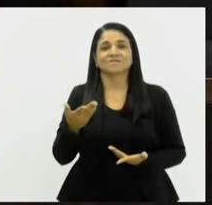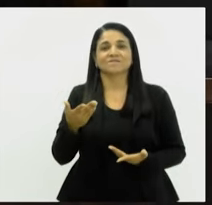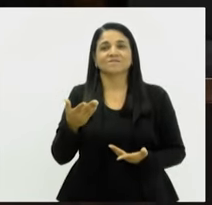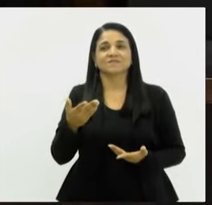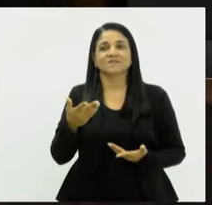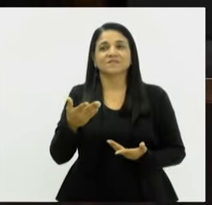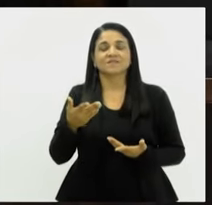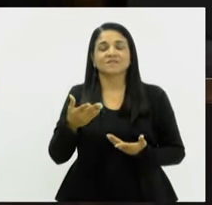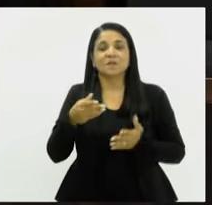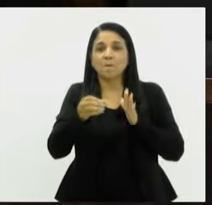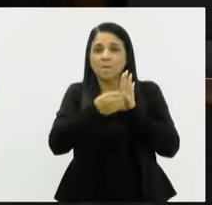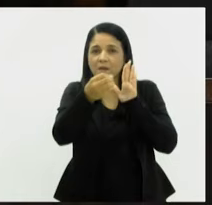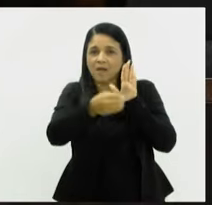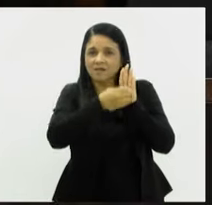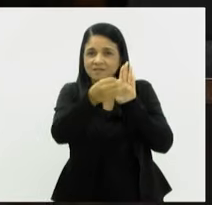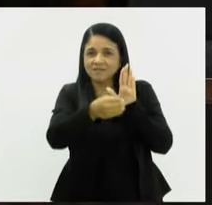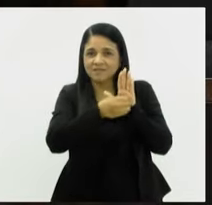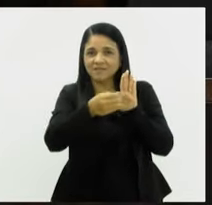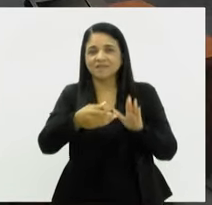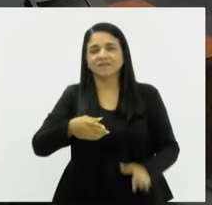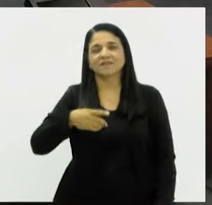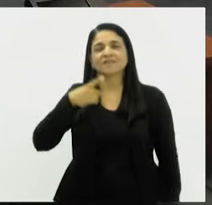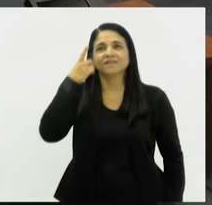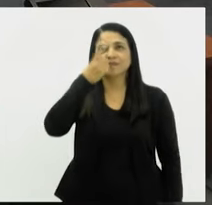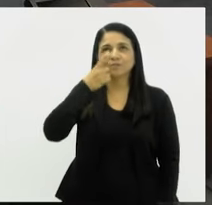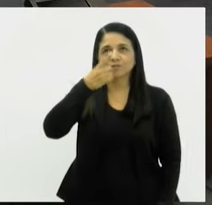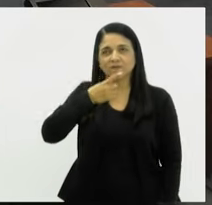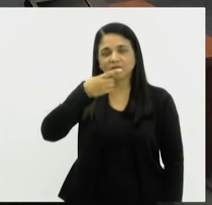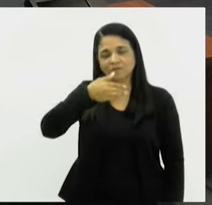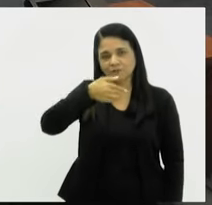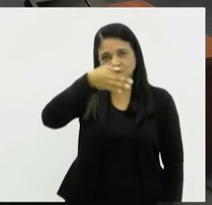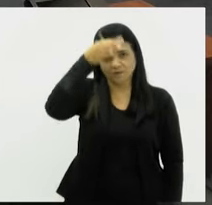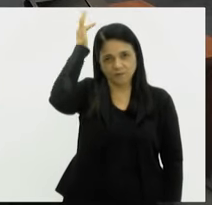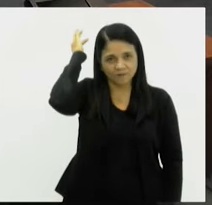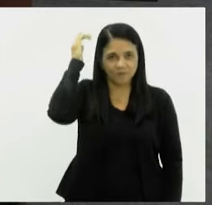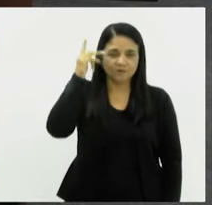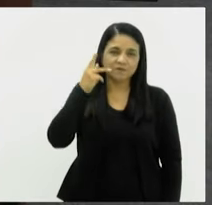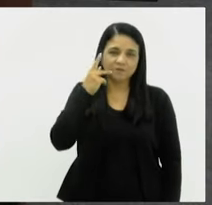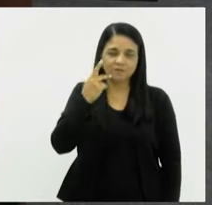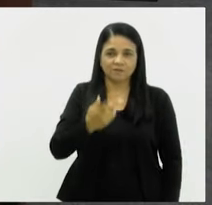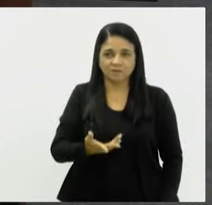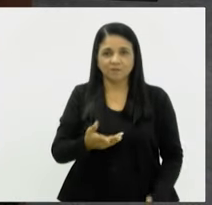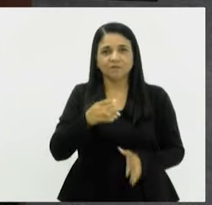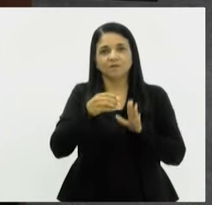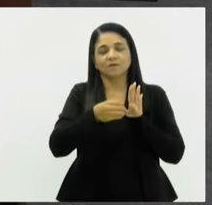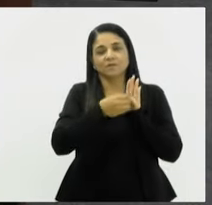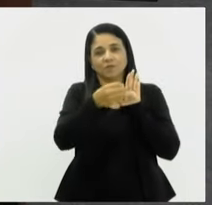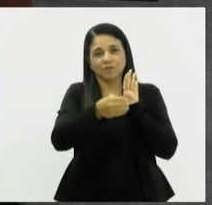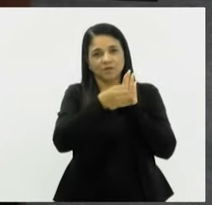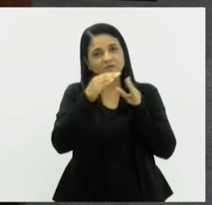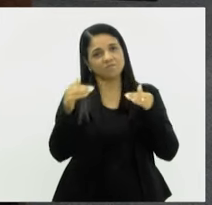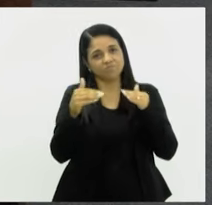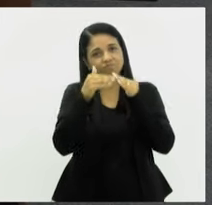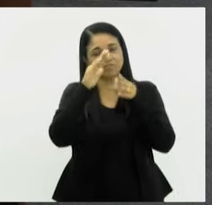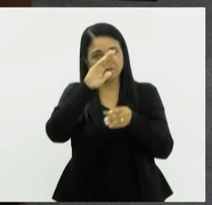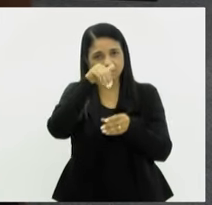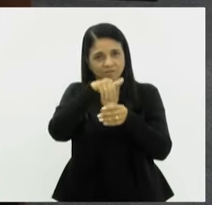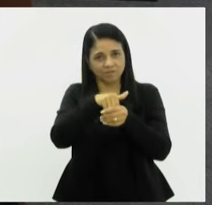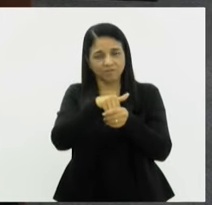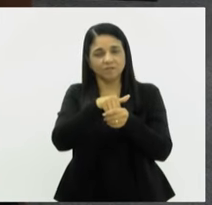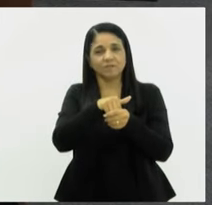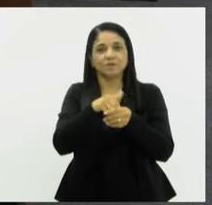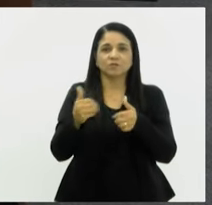dar parecer, deputado Luiz Paulo. Senhora presidente, meu parecer é favorável